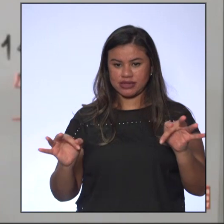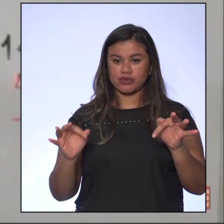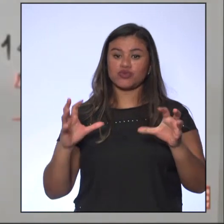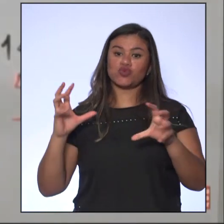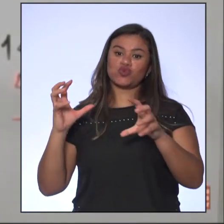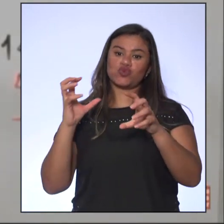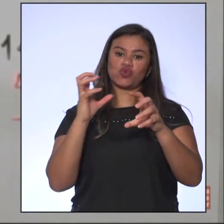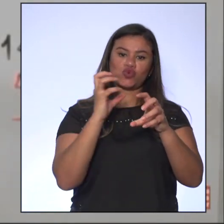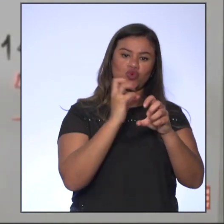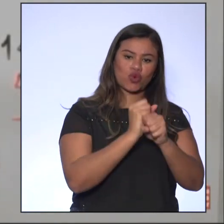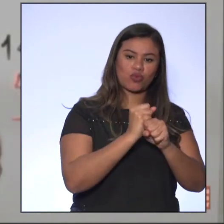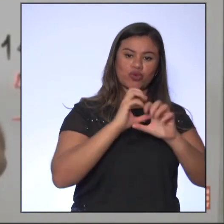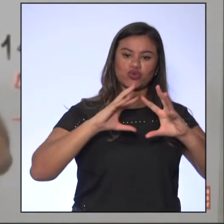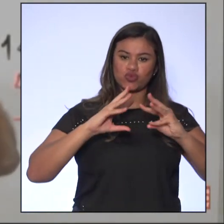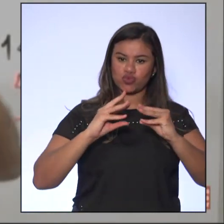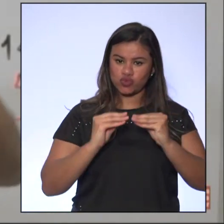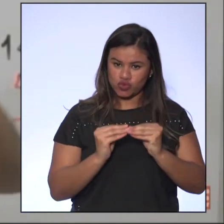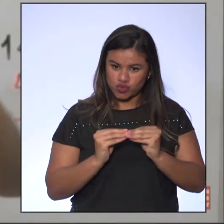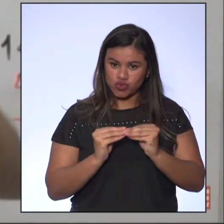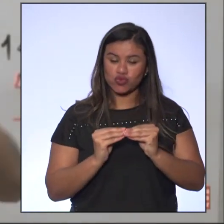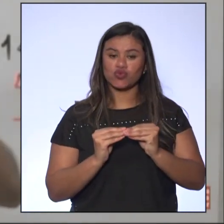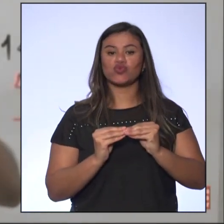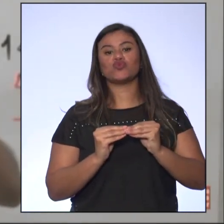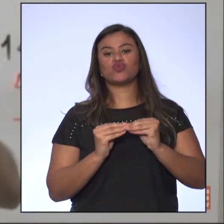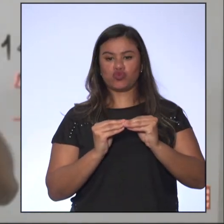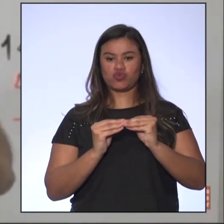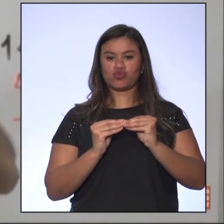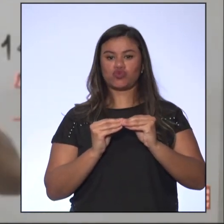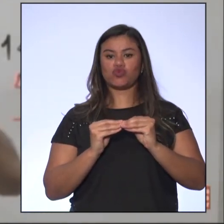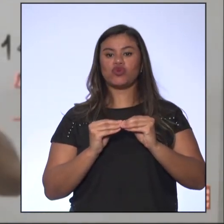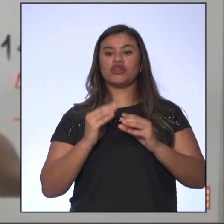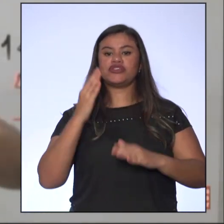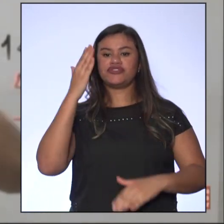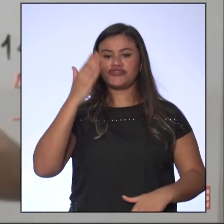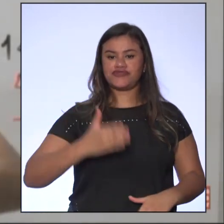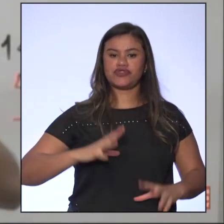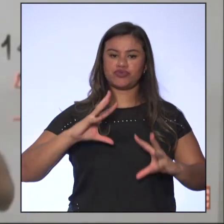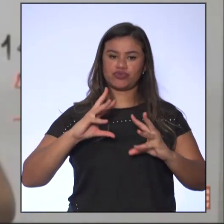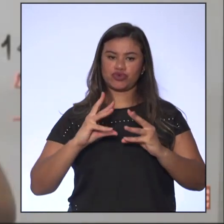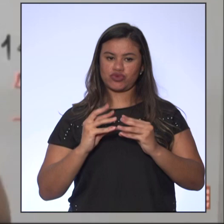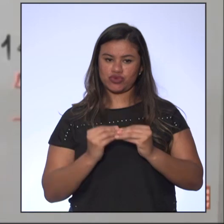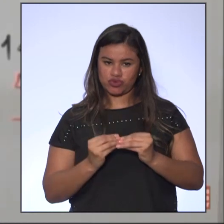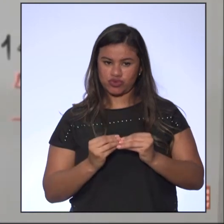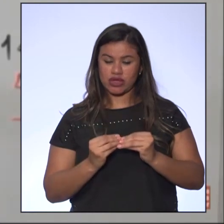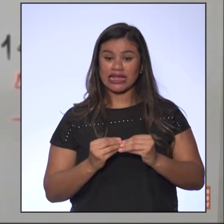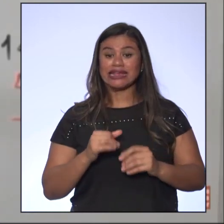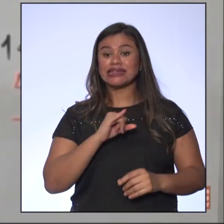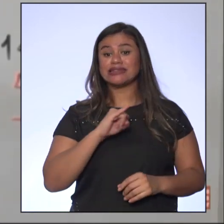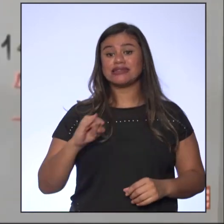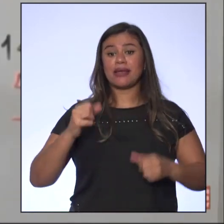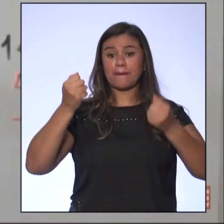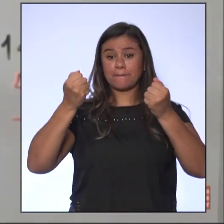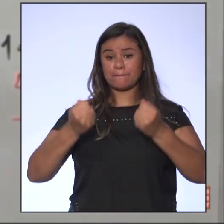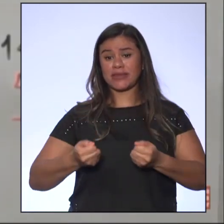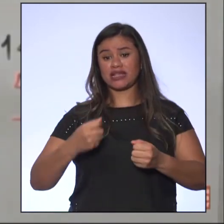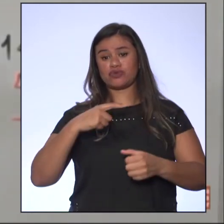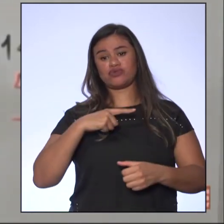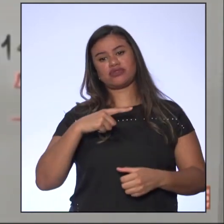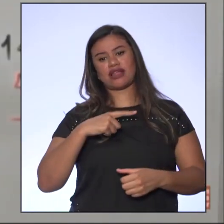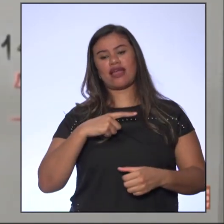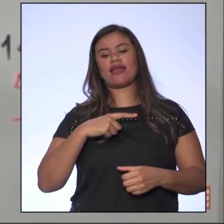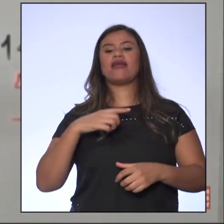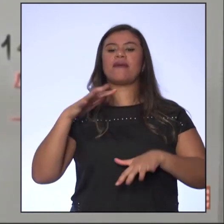agora a média ponderada, é aquela que tem peso. Não esqueça, se tiver peso, média ponderada. Prof, como é que faz